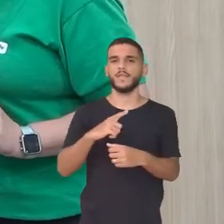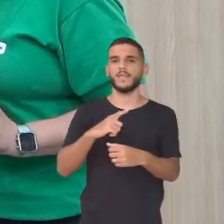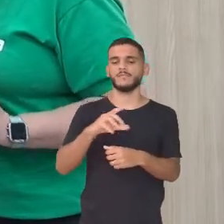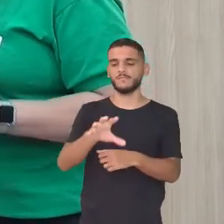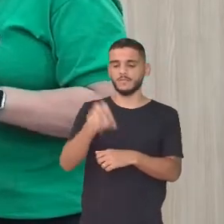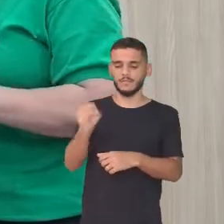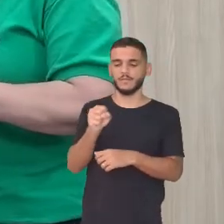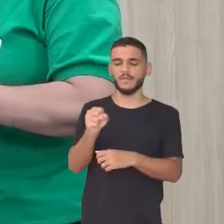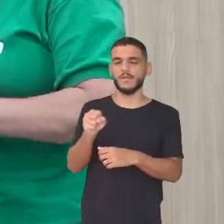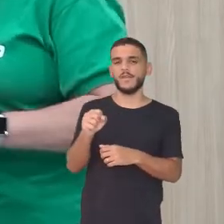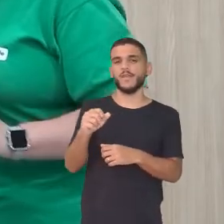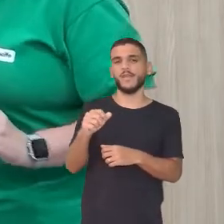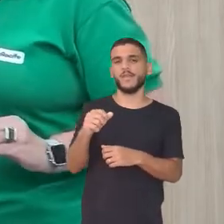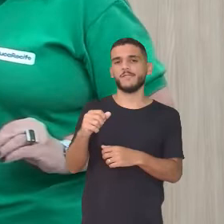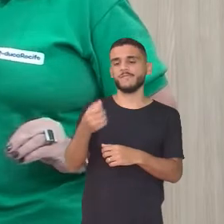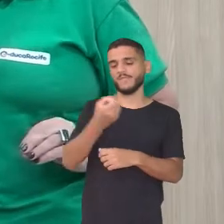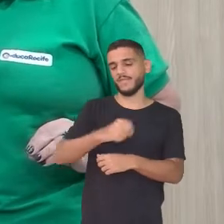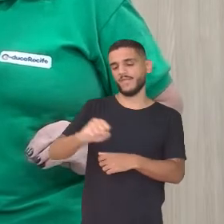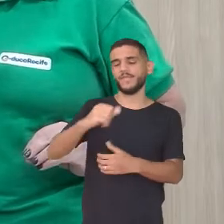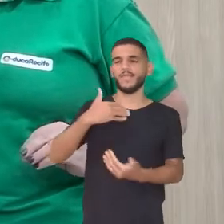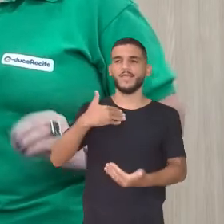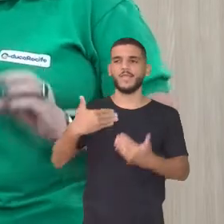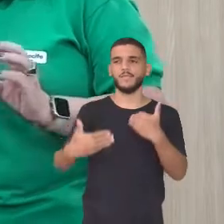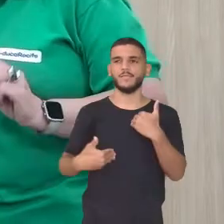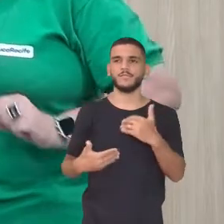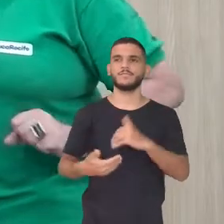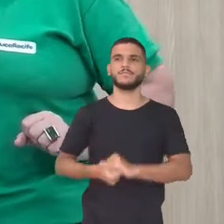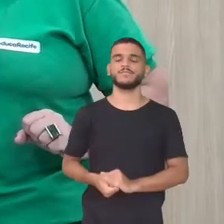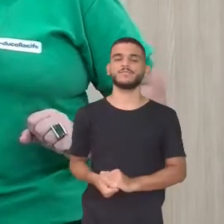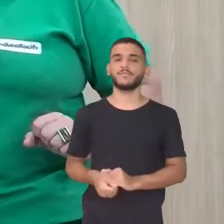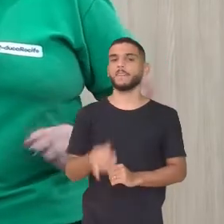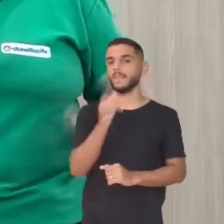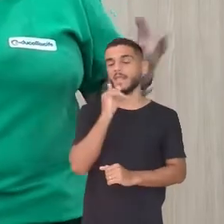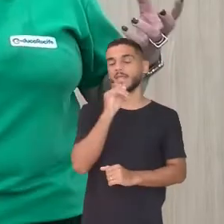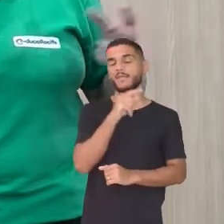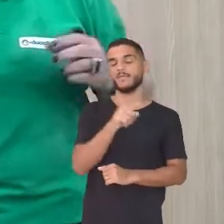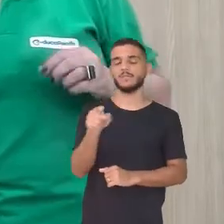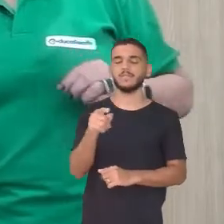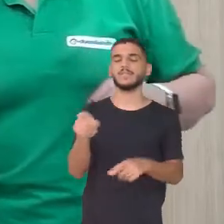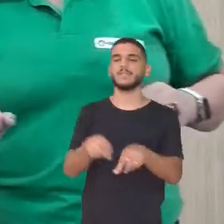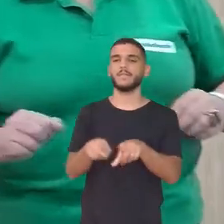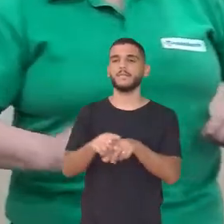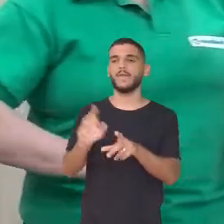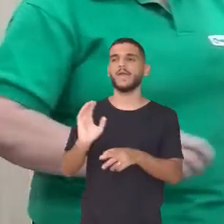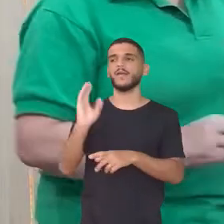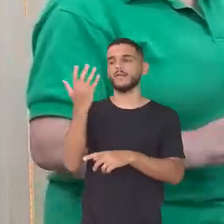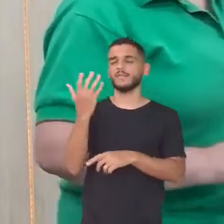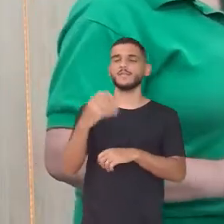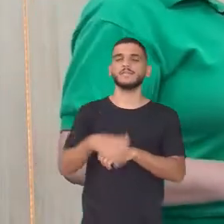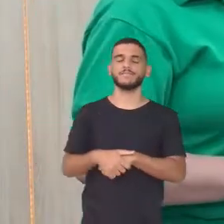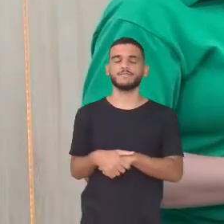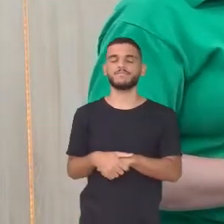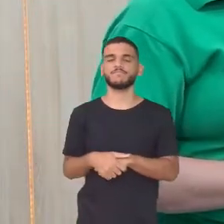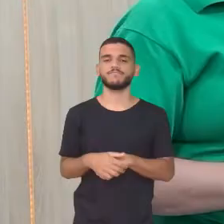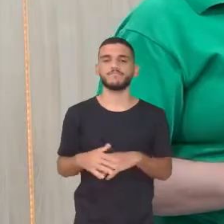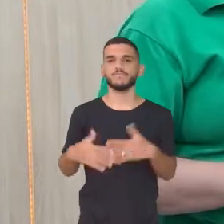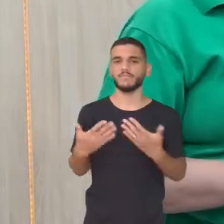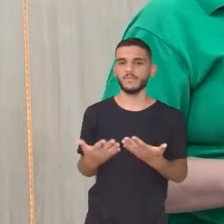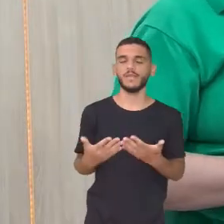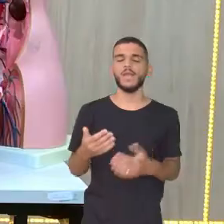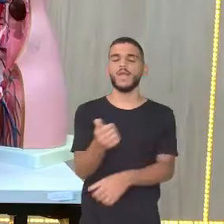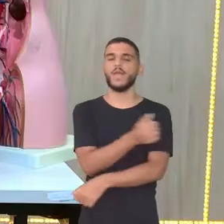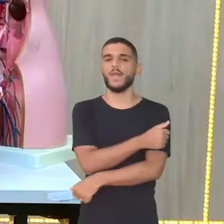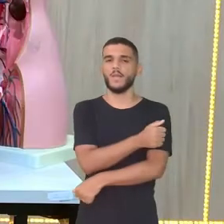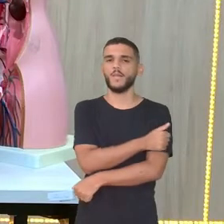defender. Aí eu vou trazer um exemplo para vocês, que às vezes acontece também lá na escola, né? Eu lembro que alguns alunos,